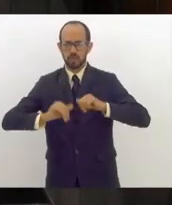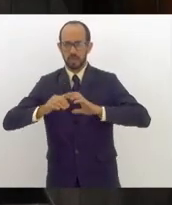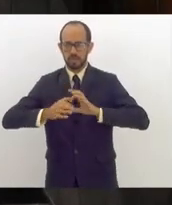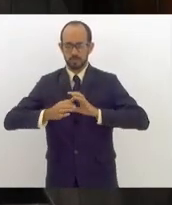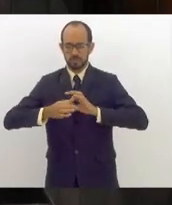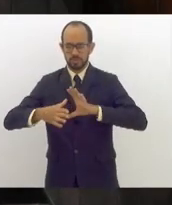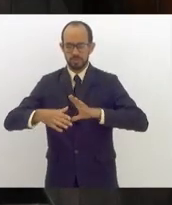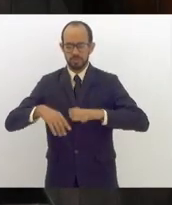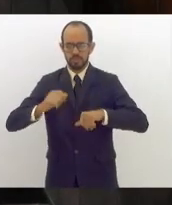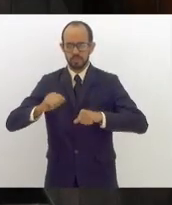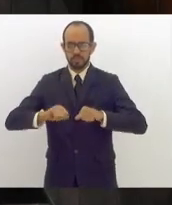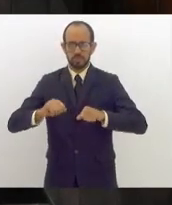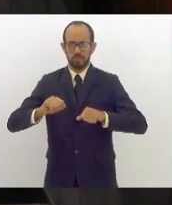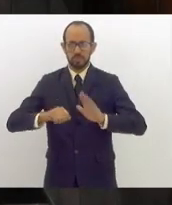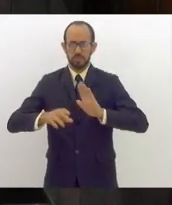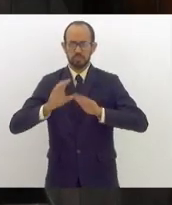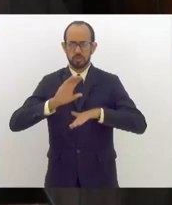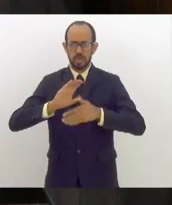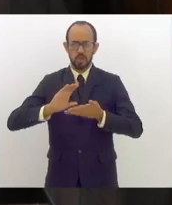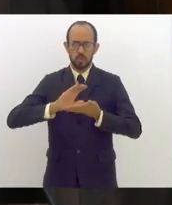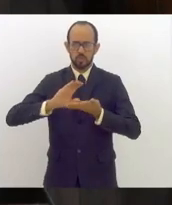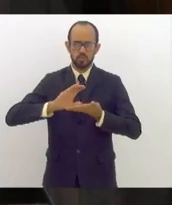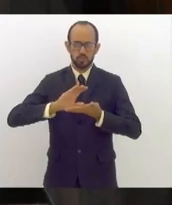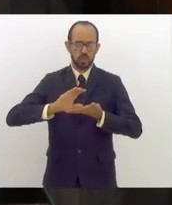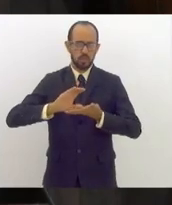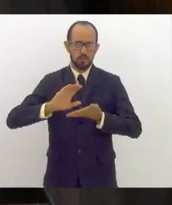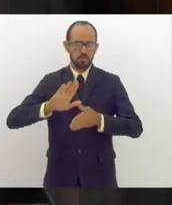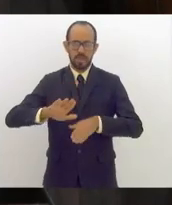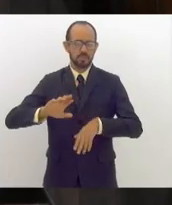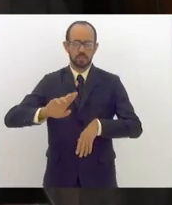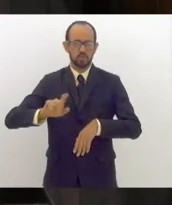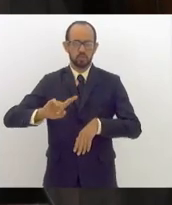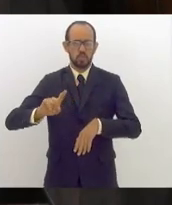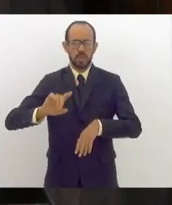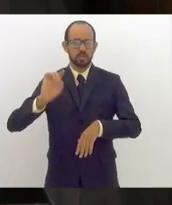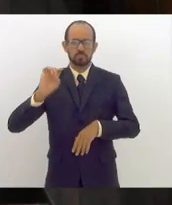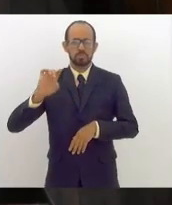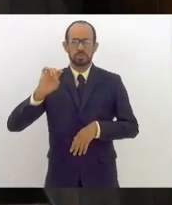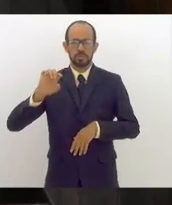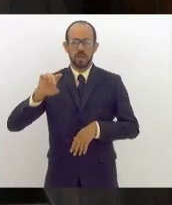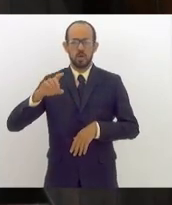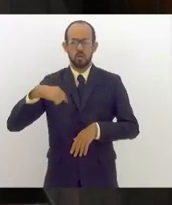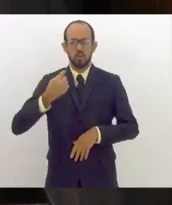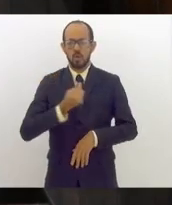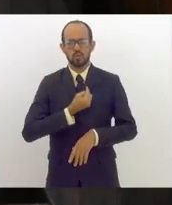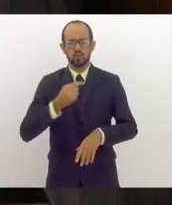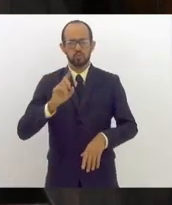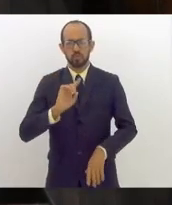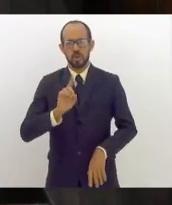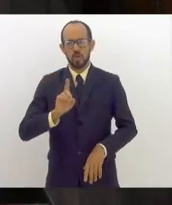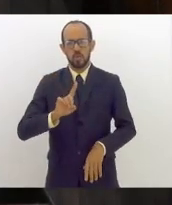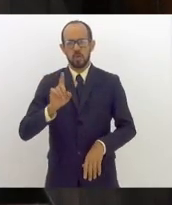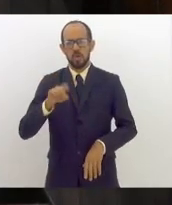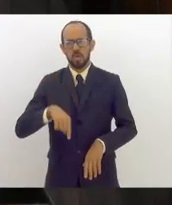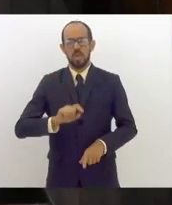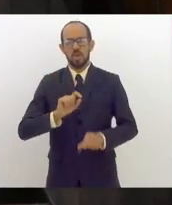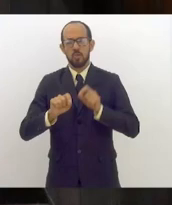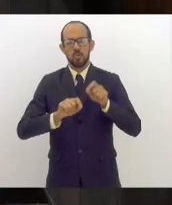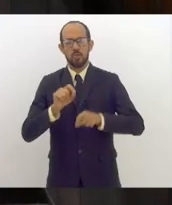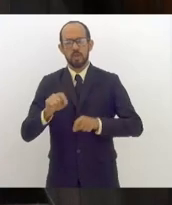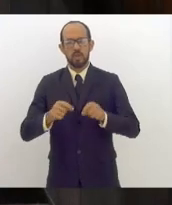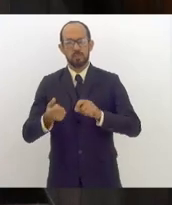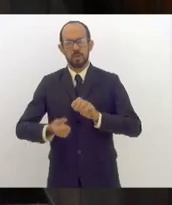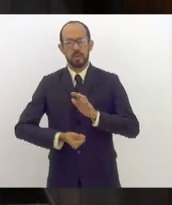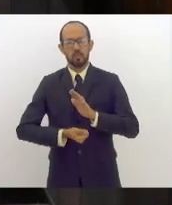que estamos esculpidos na Constituição Mas isso não é um privilégio Isso não é um privilégio da gente isso na verdade se reflete pelo menos público que tem